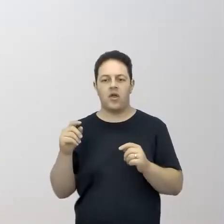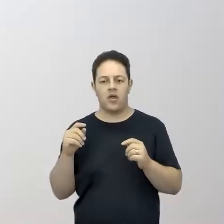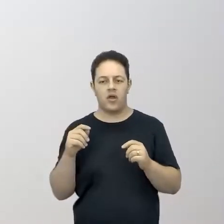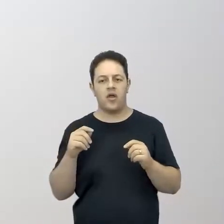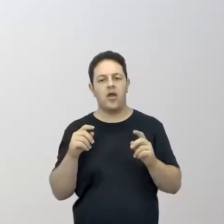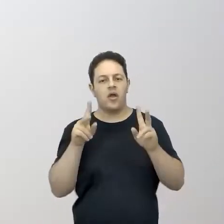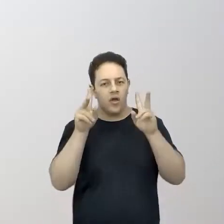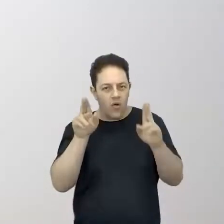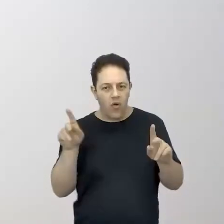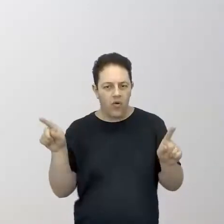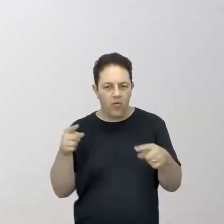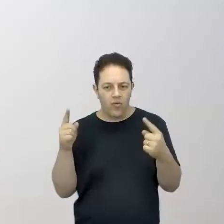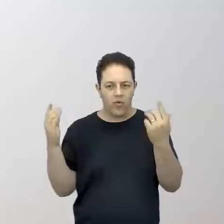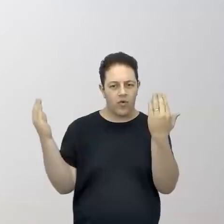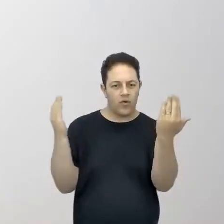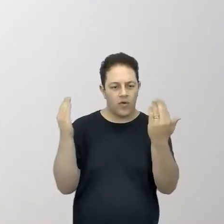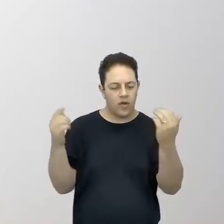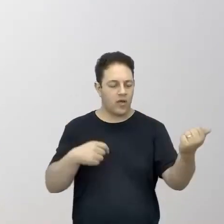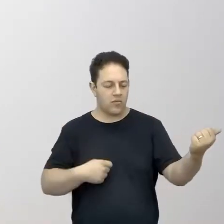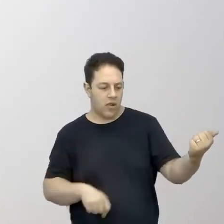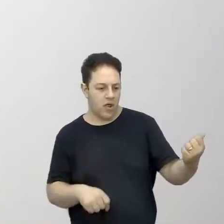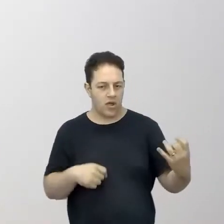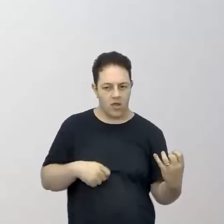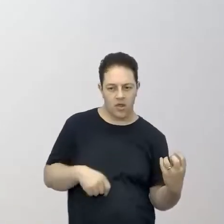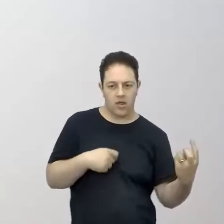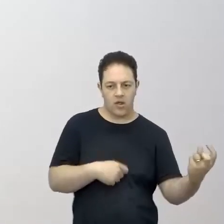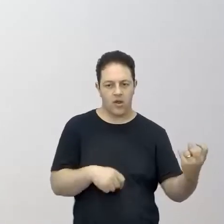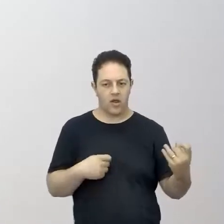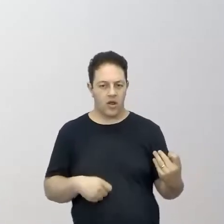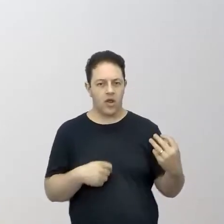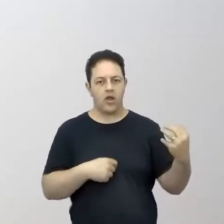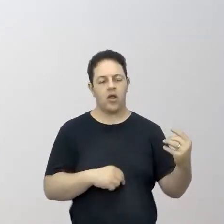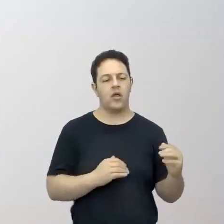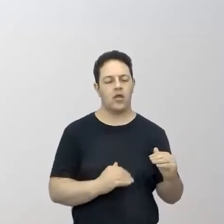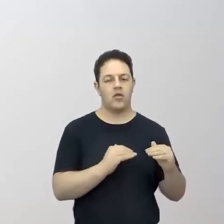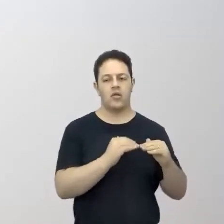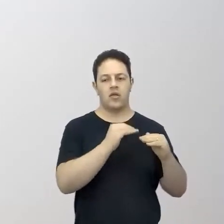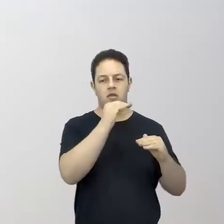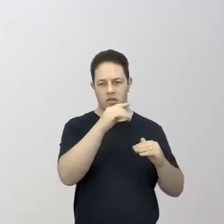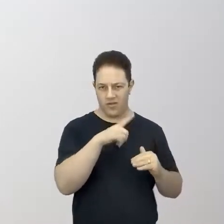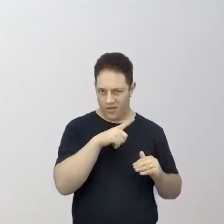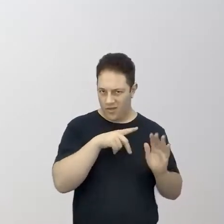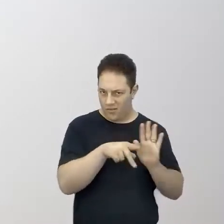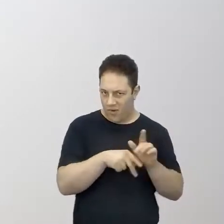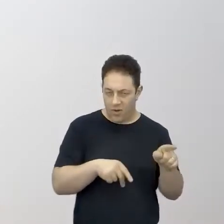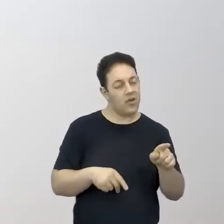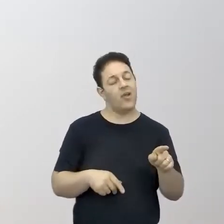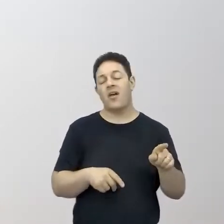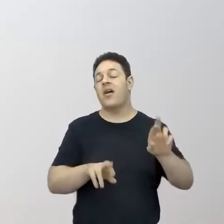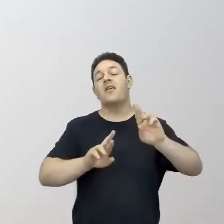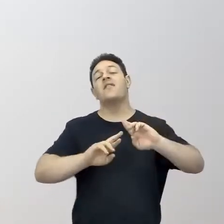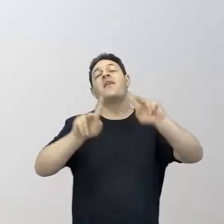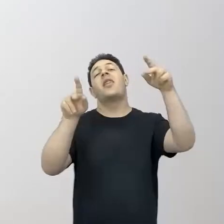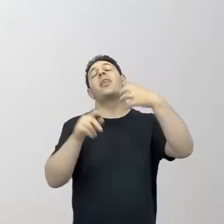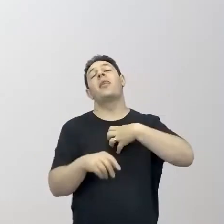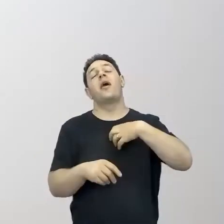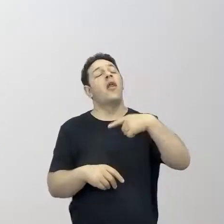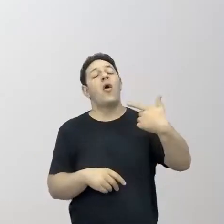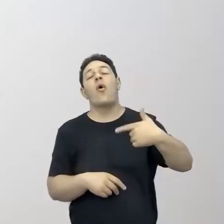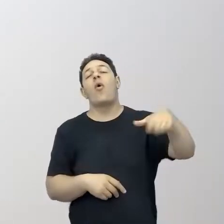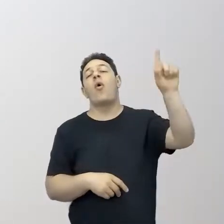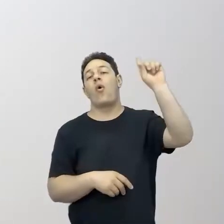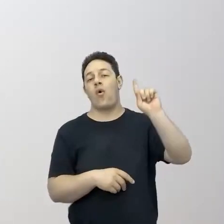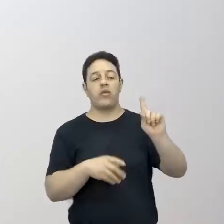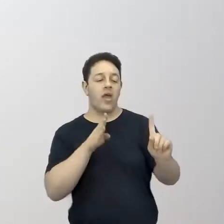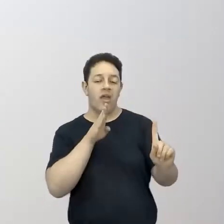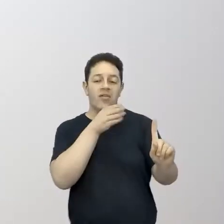nessa sistematização dos acordes e das notas e das escalas da música ocidental? Não, eles têm uma outra referência, porque eles têm uma